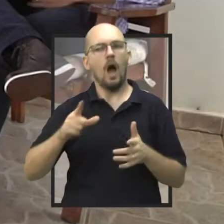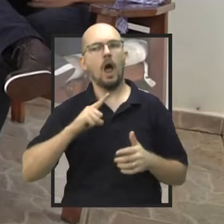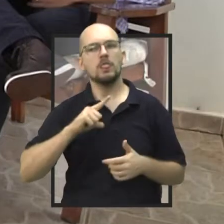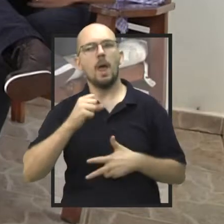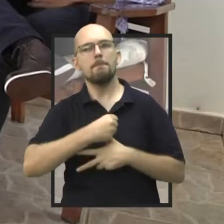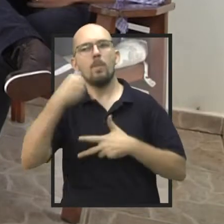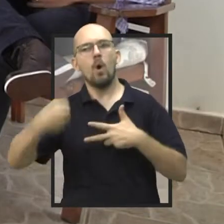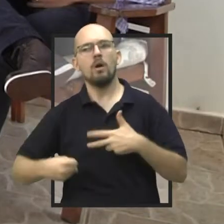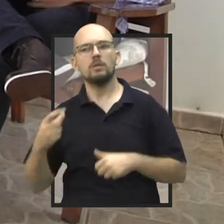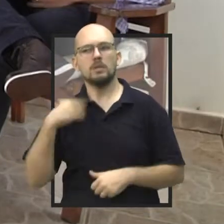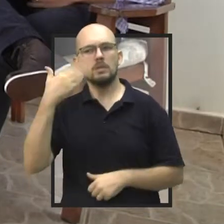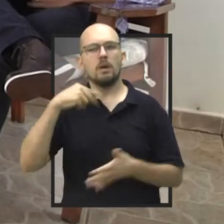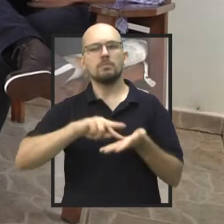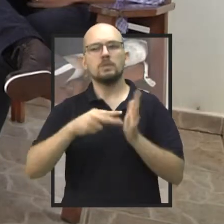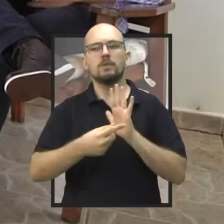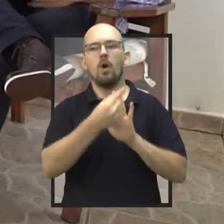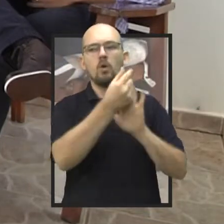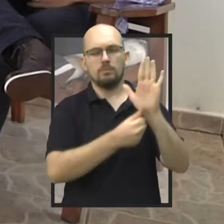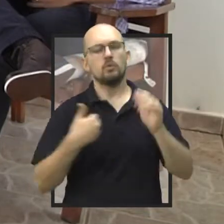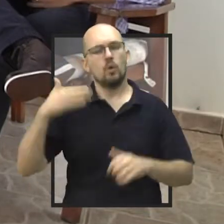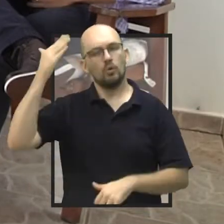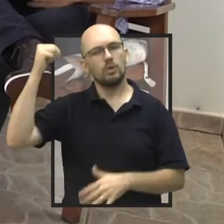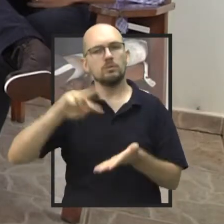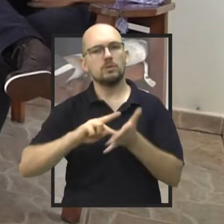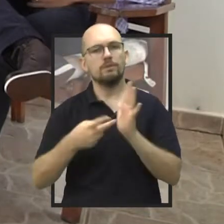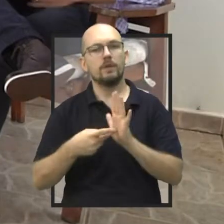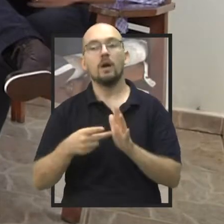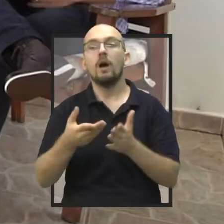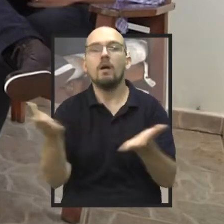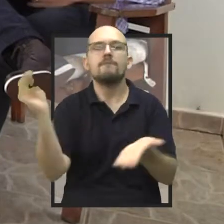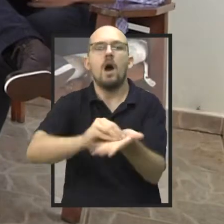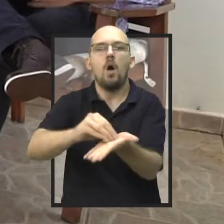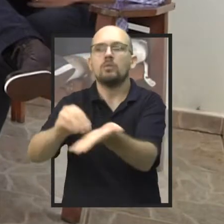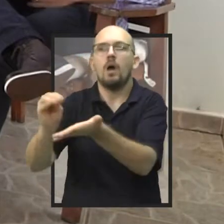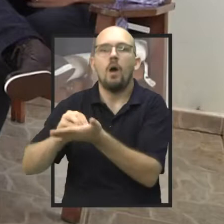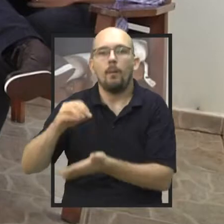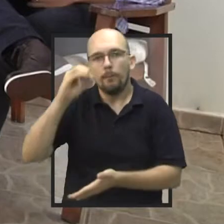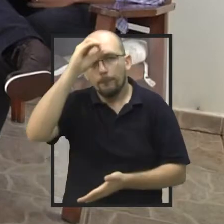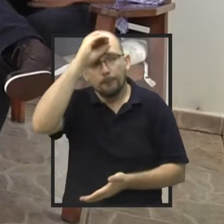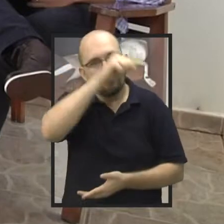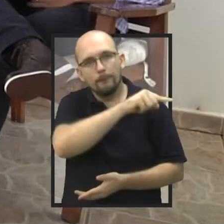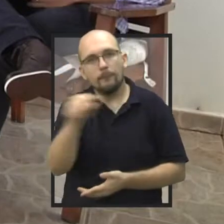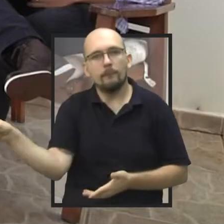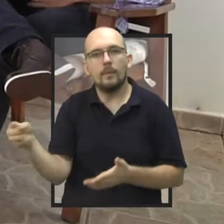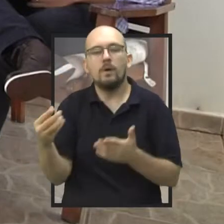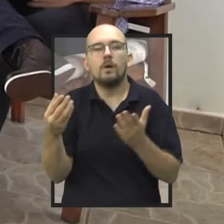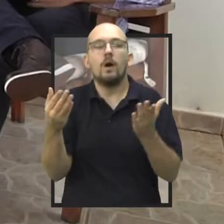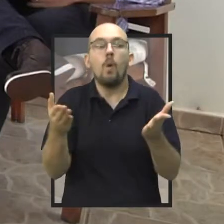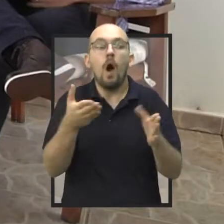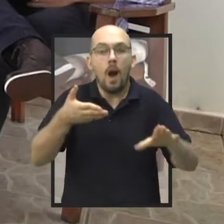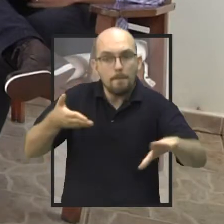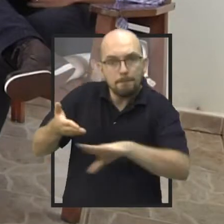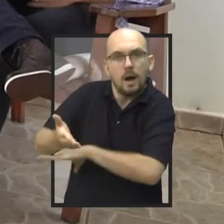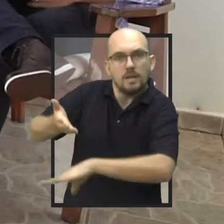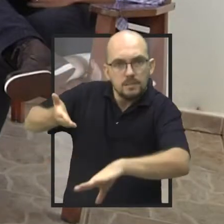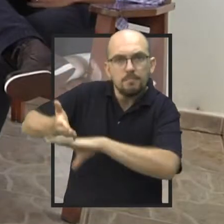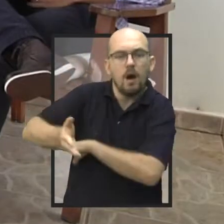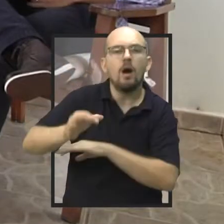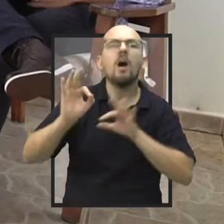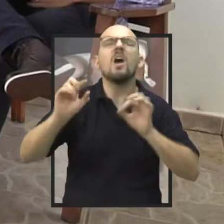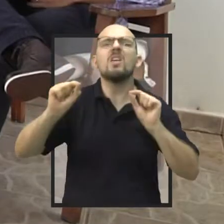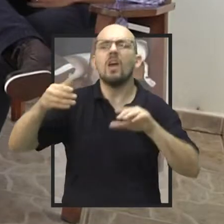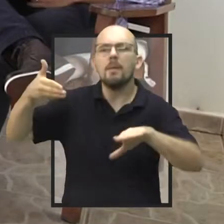que saiba o que é um orçamento, um eleitorado que saiba, que participe de um orçamento. Ora, quem que